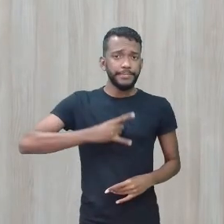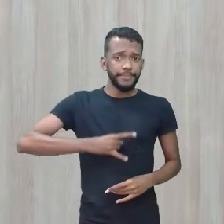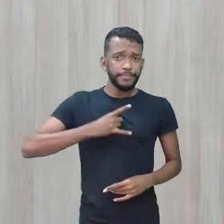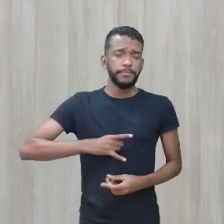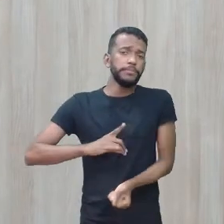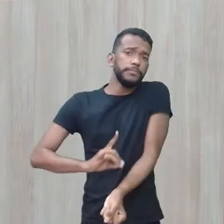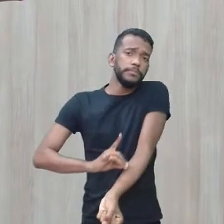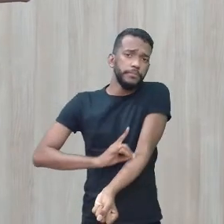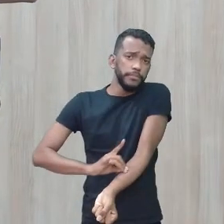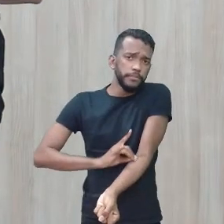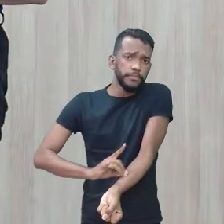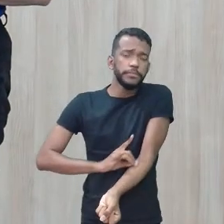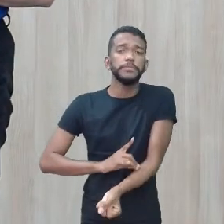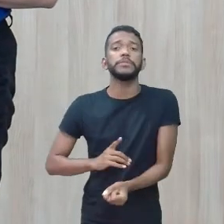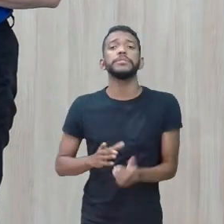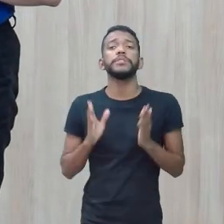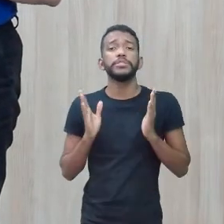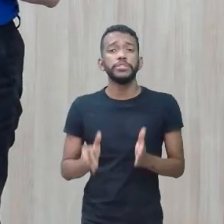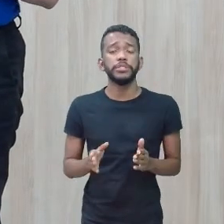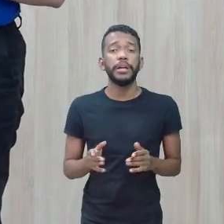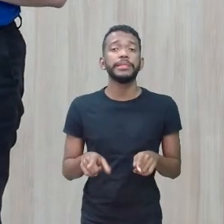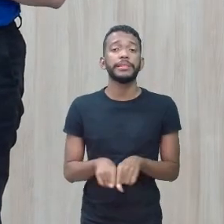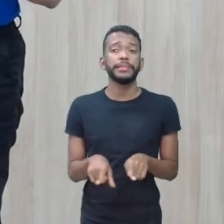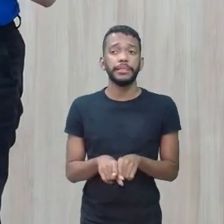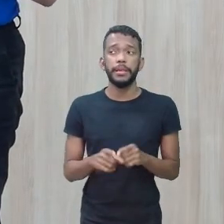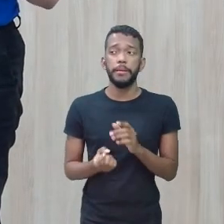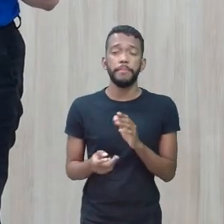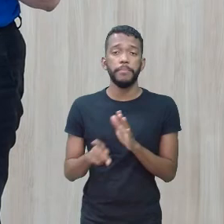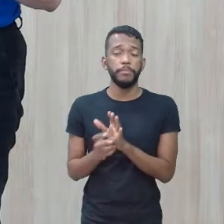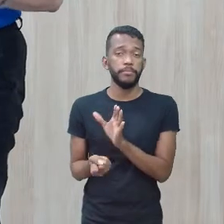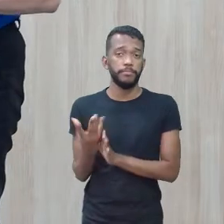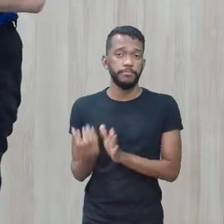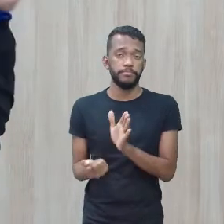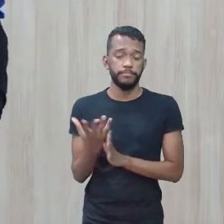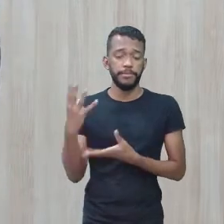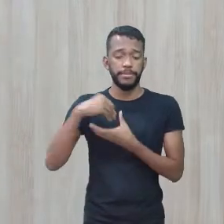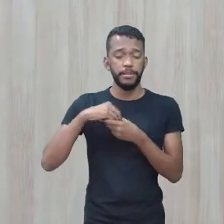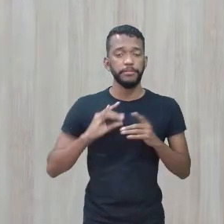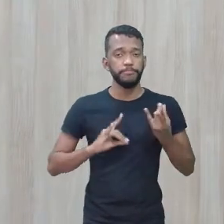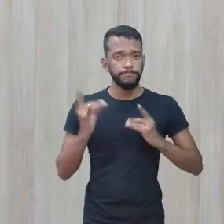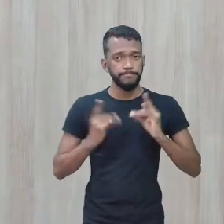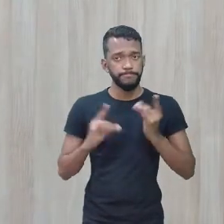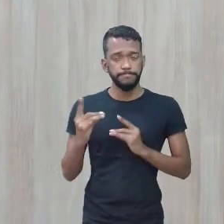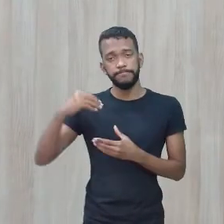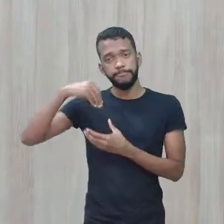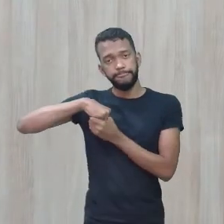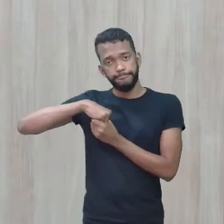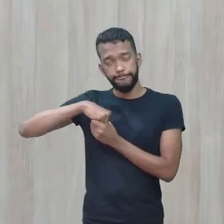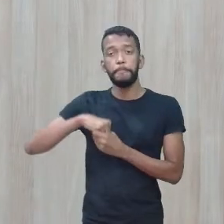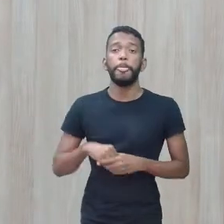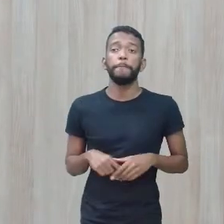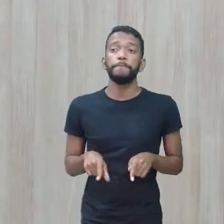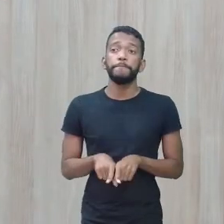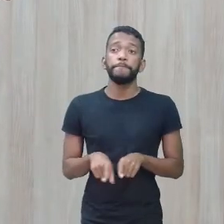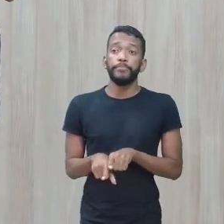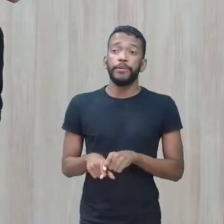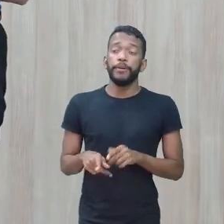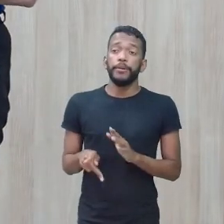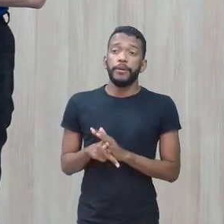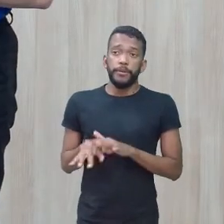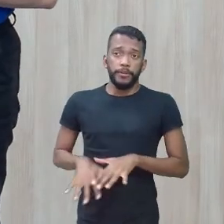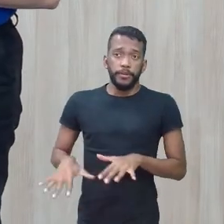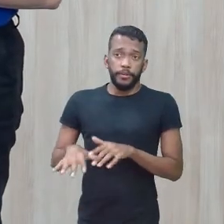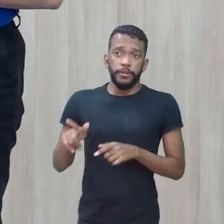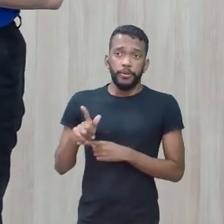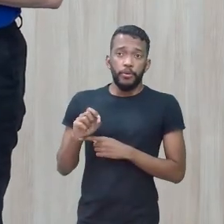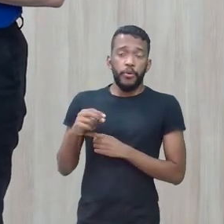é produzido nas gônadas do sistema endócrino. E aqui também, ela também participa, as